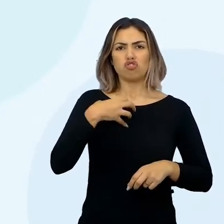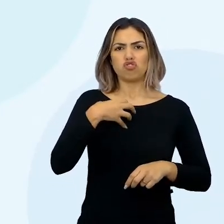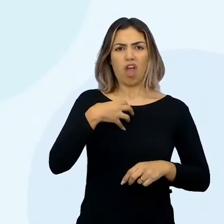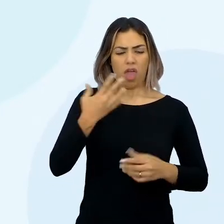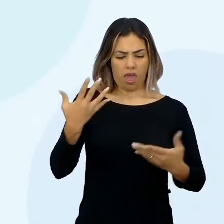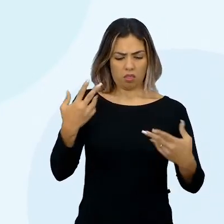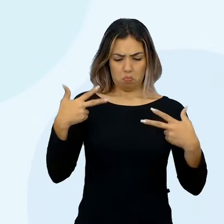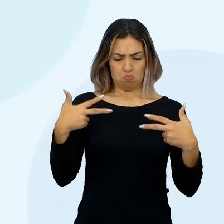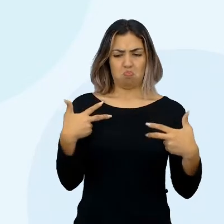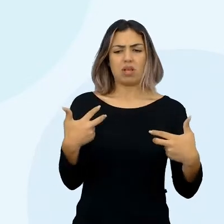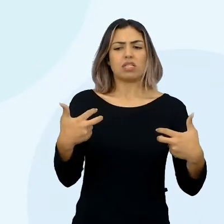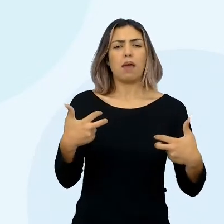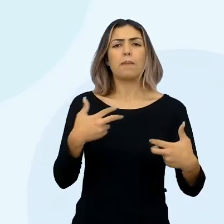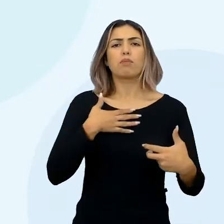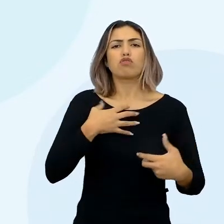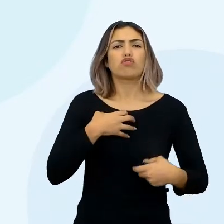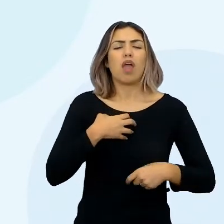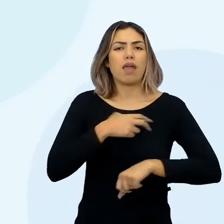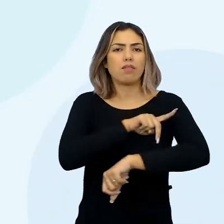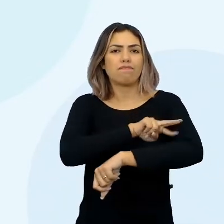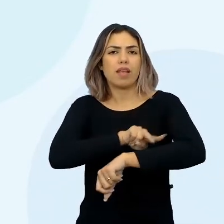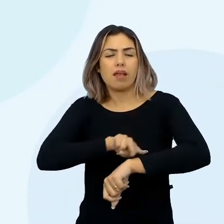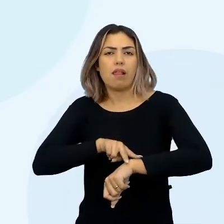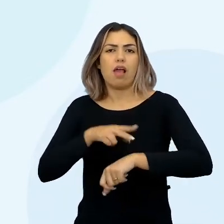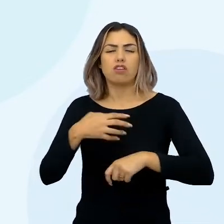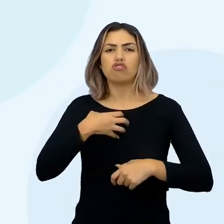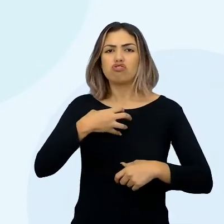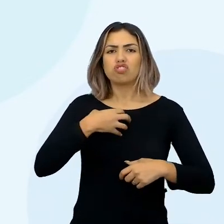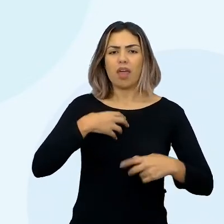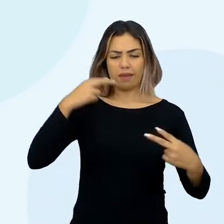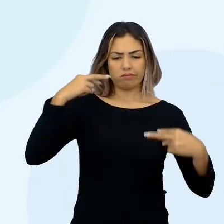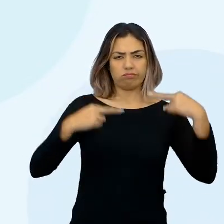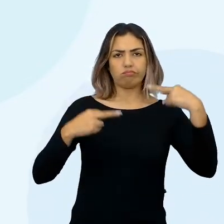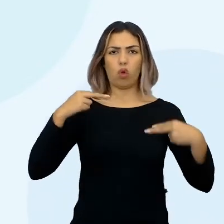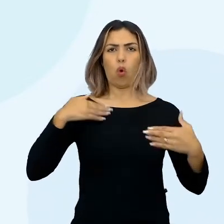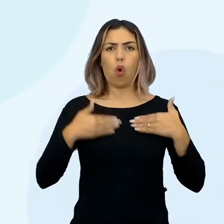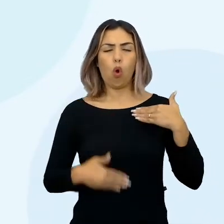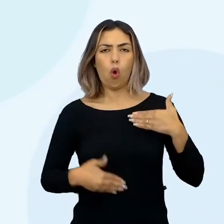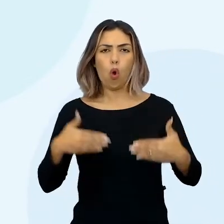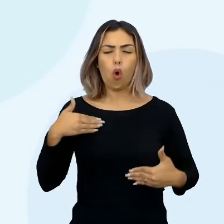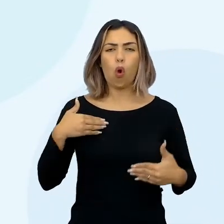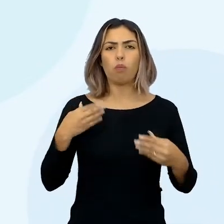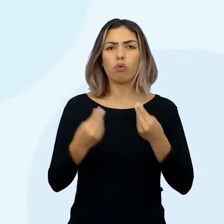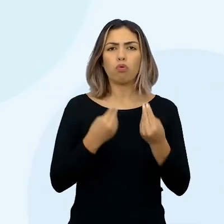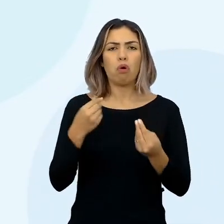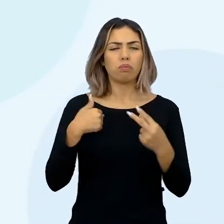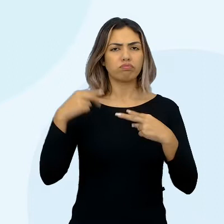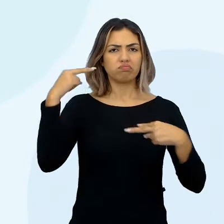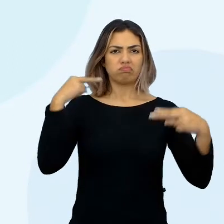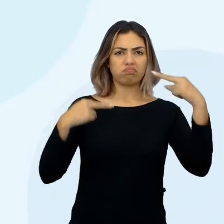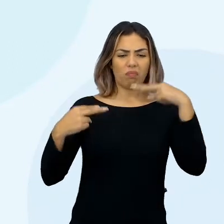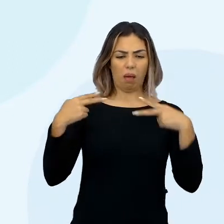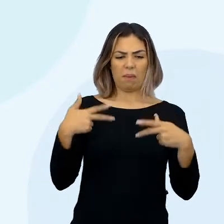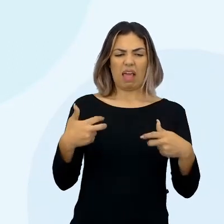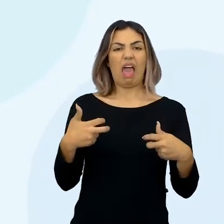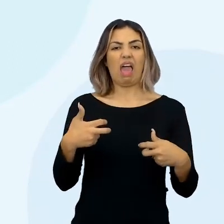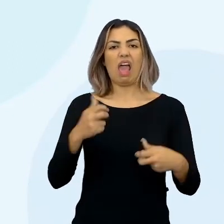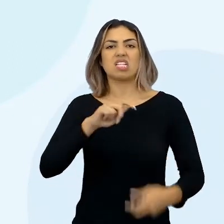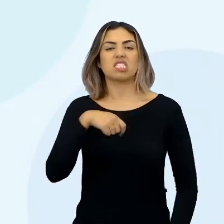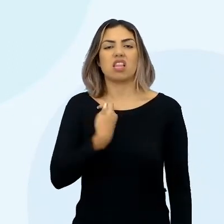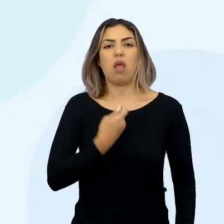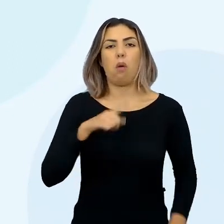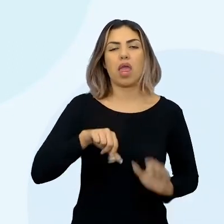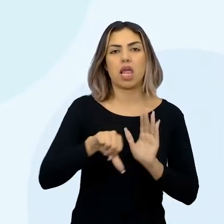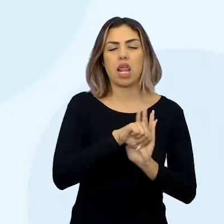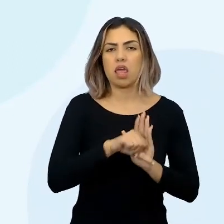traços étnicos, né, de traços físicos característicos de algumas etnias, né? Então, o